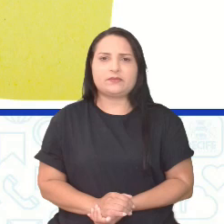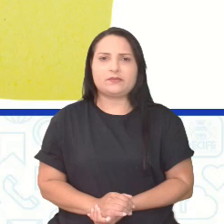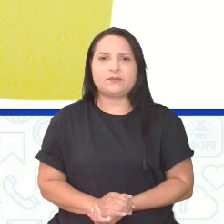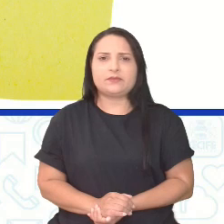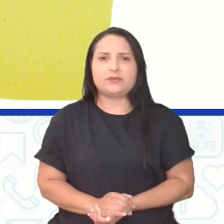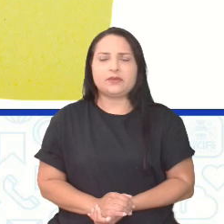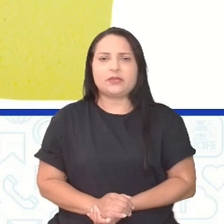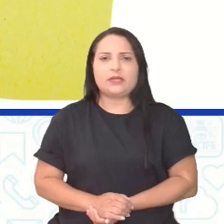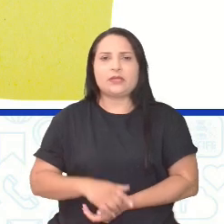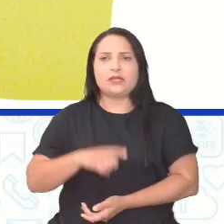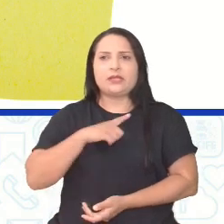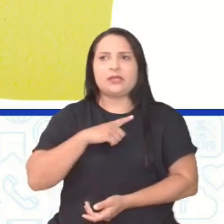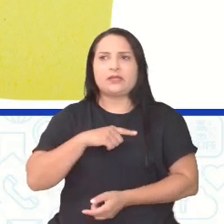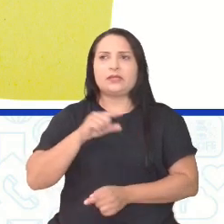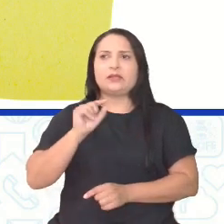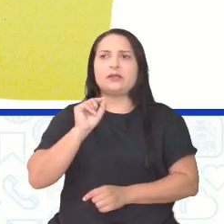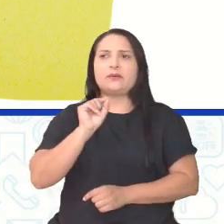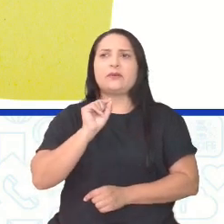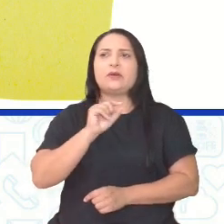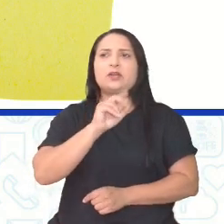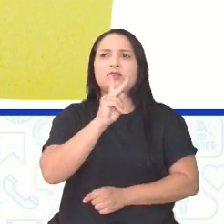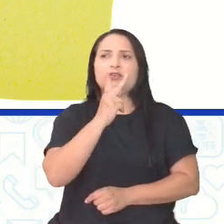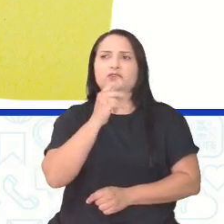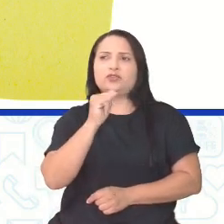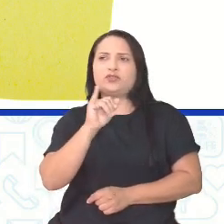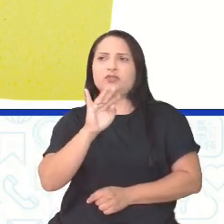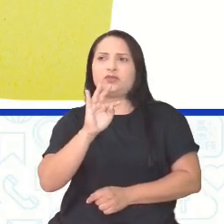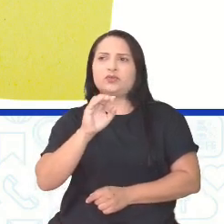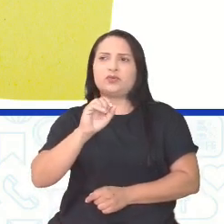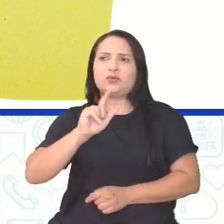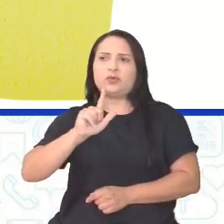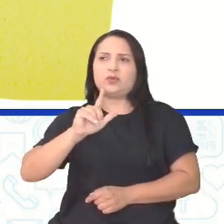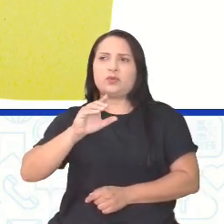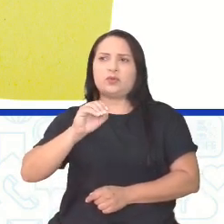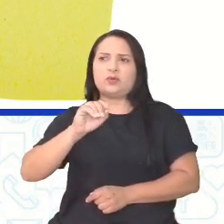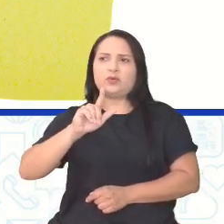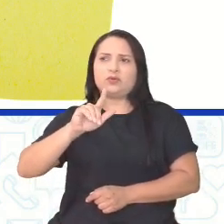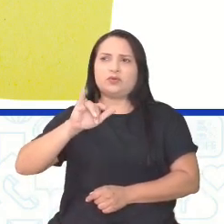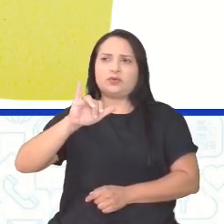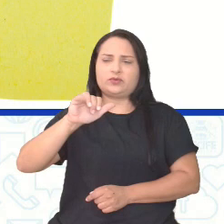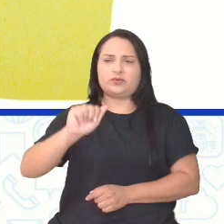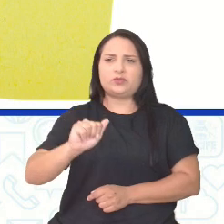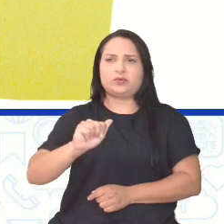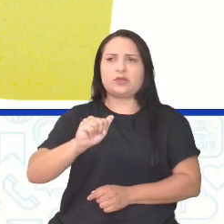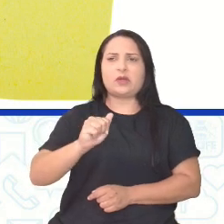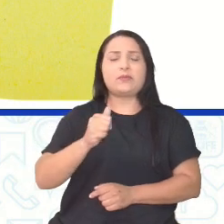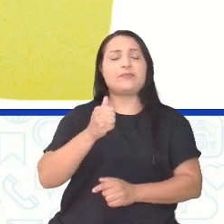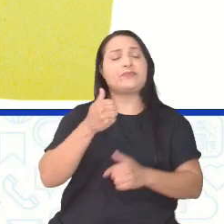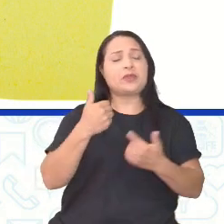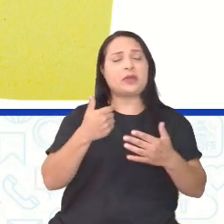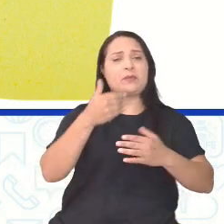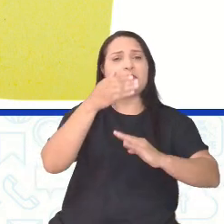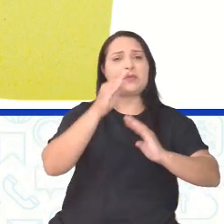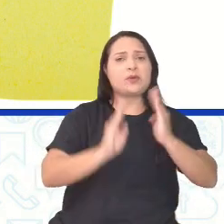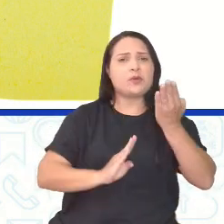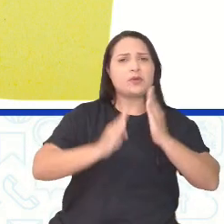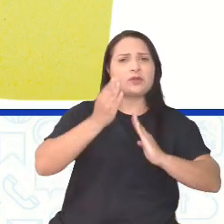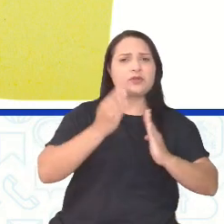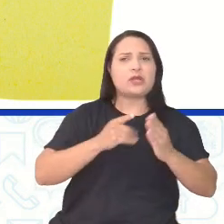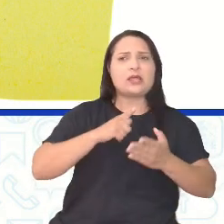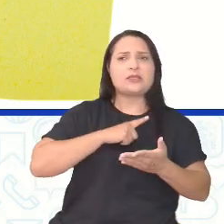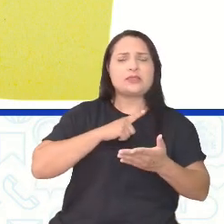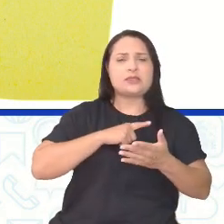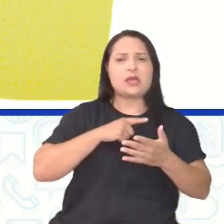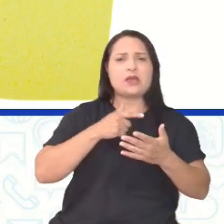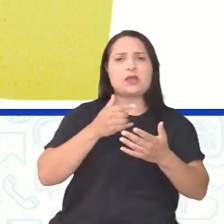a questão aí de histologia. A gente agora vai estudar, não é? A gente vai para agora, na biologia, então existe uma